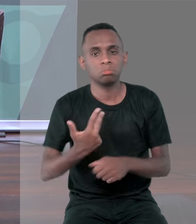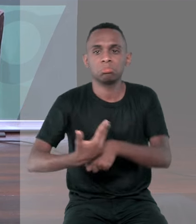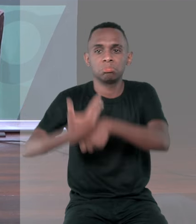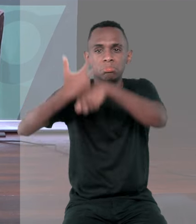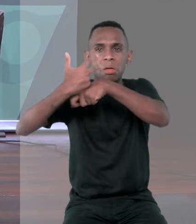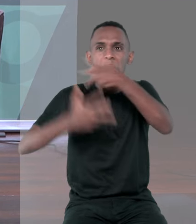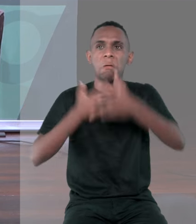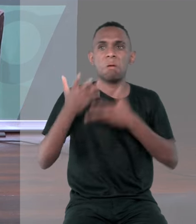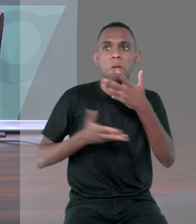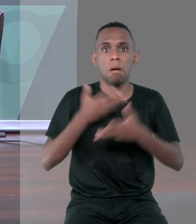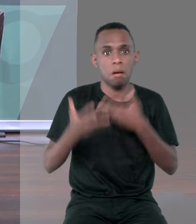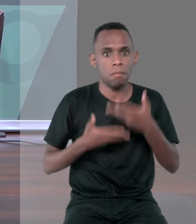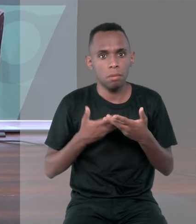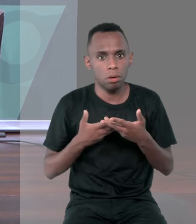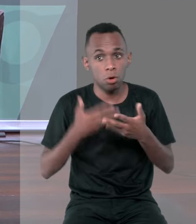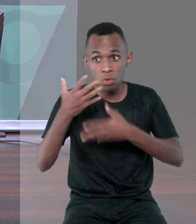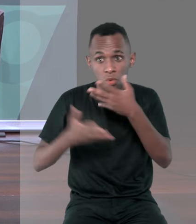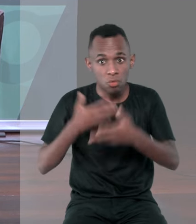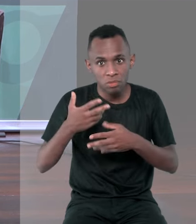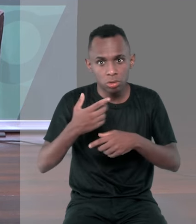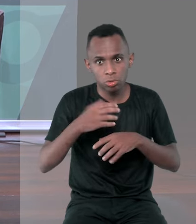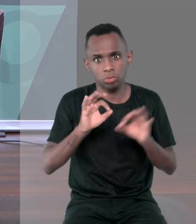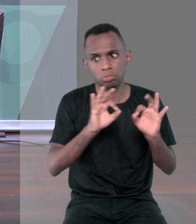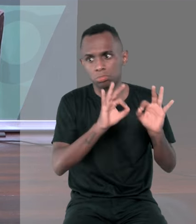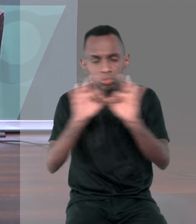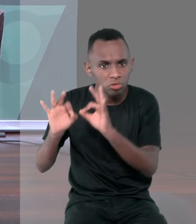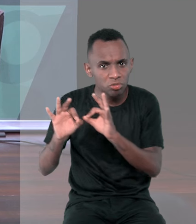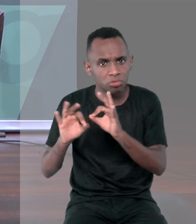vídeo, o vídeo foi pornográfico, né?